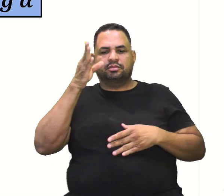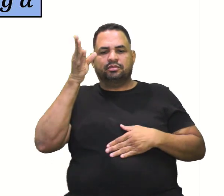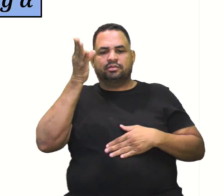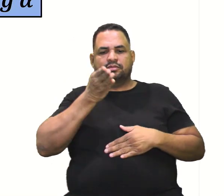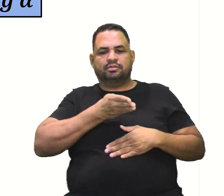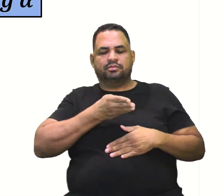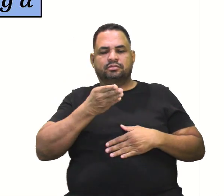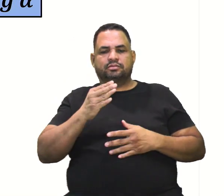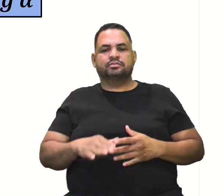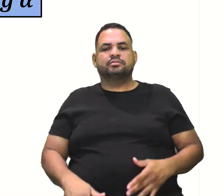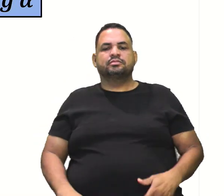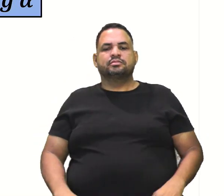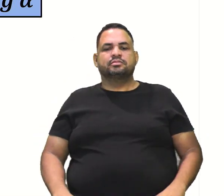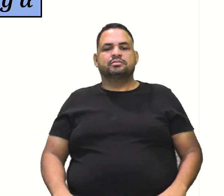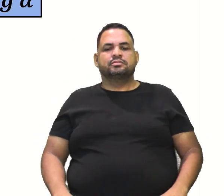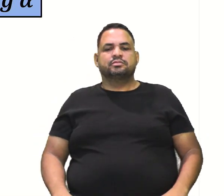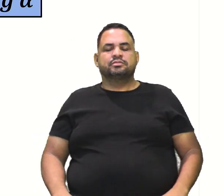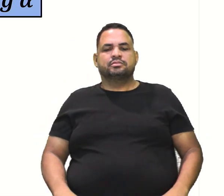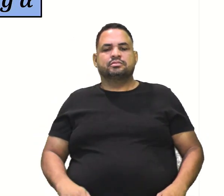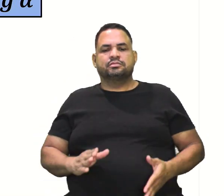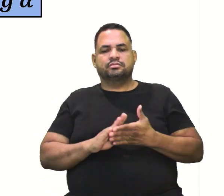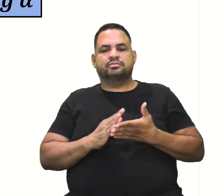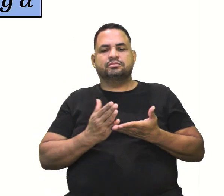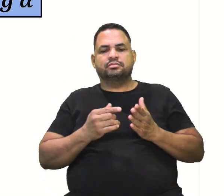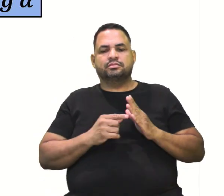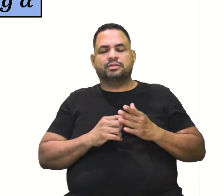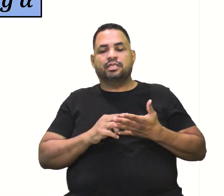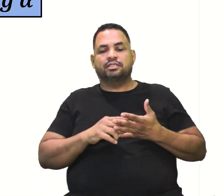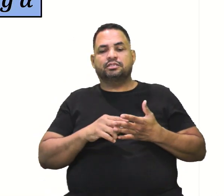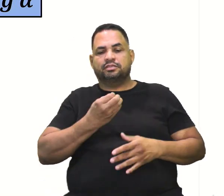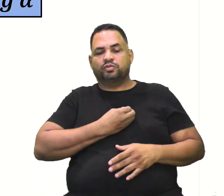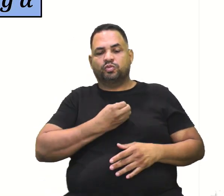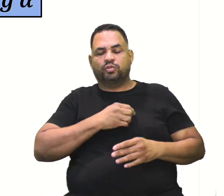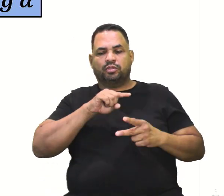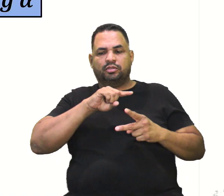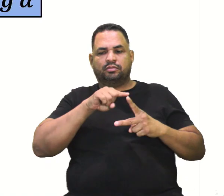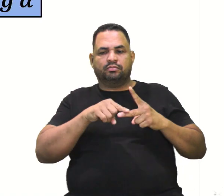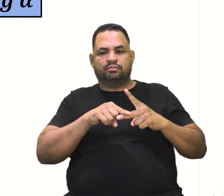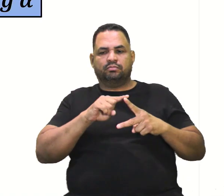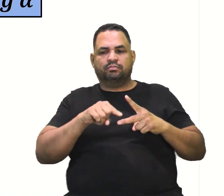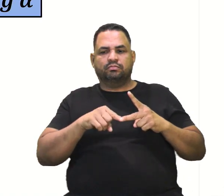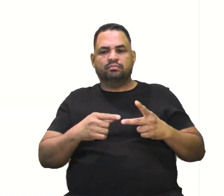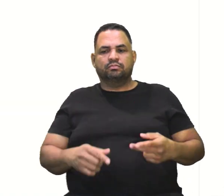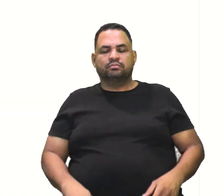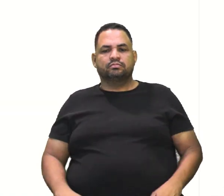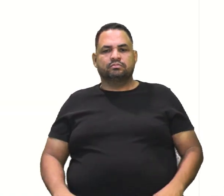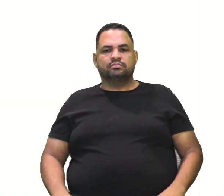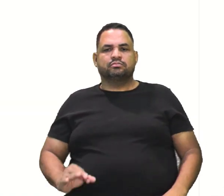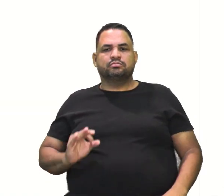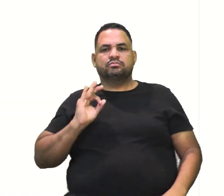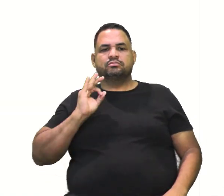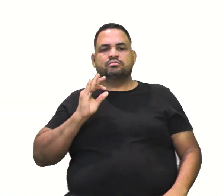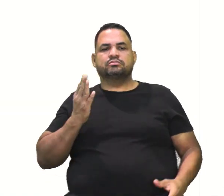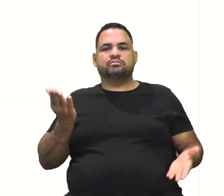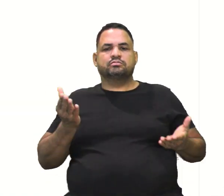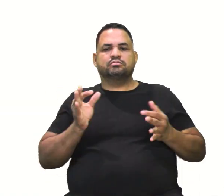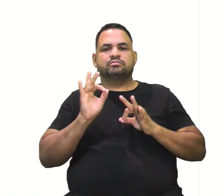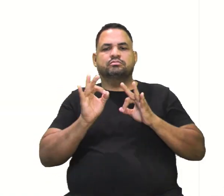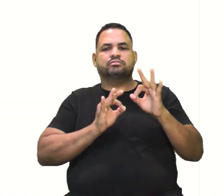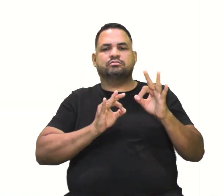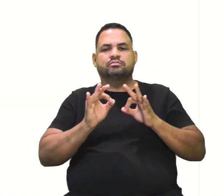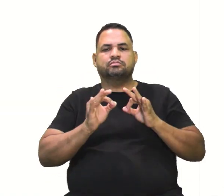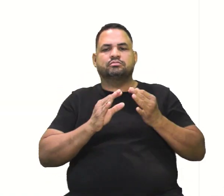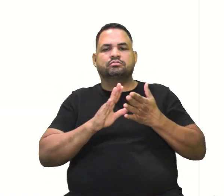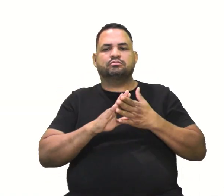inclinação, a tangente desse ângulo nos dá esse coeficiente angular, tá certo? Beleza. E agora, formas